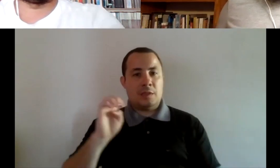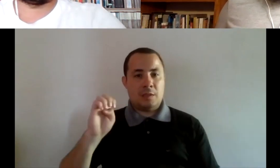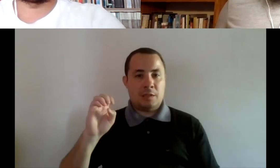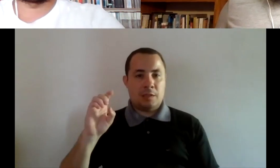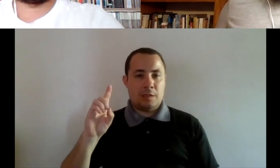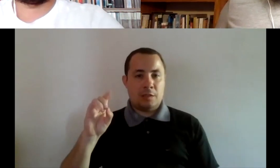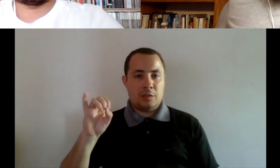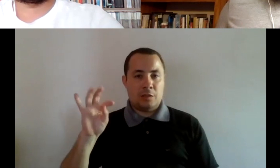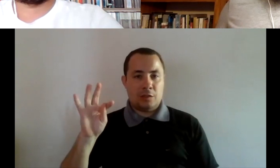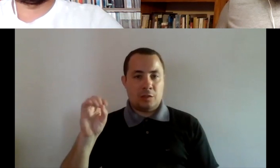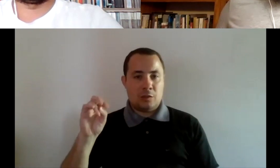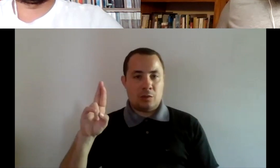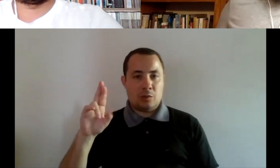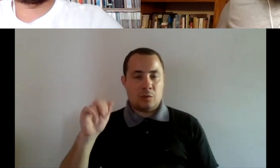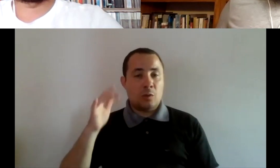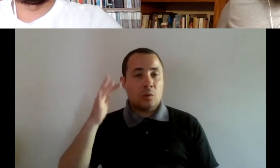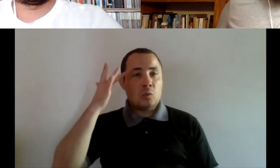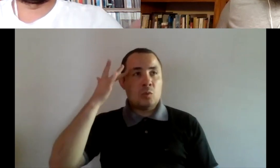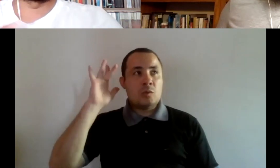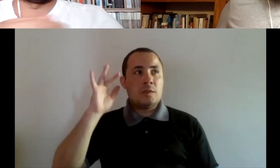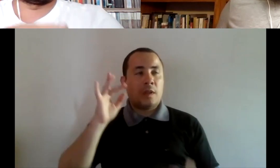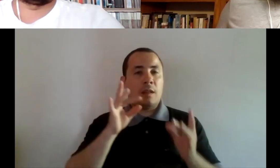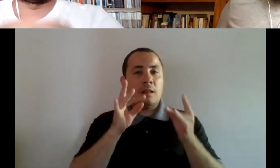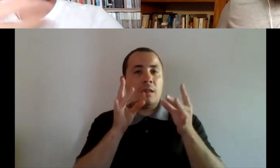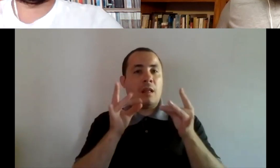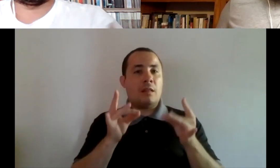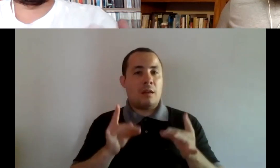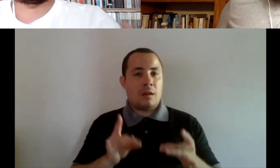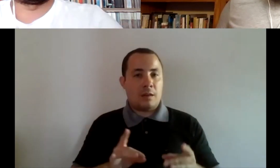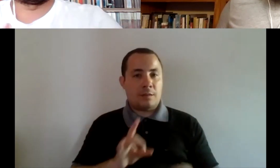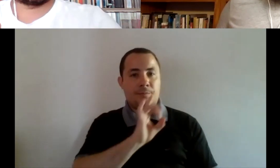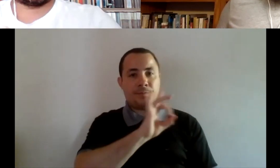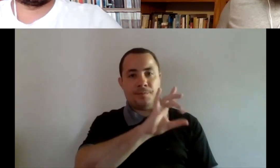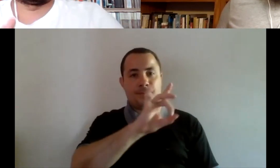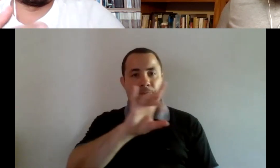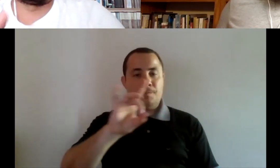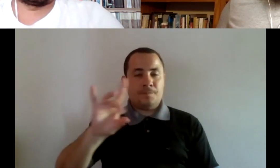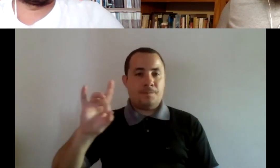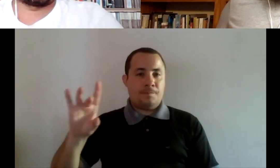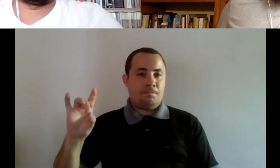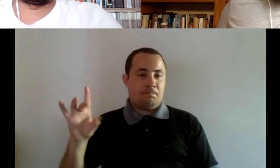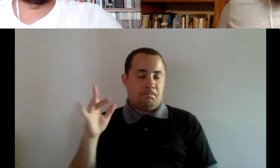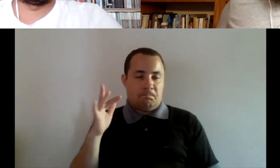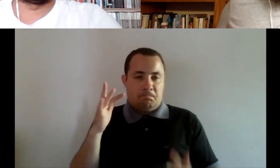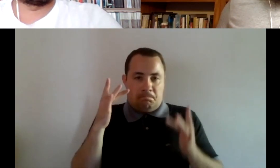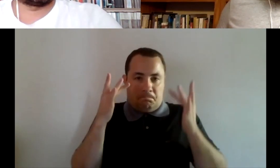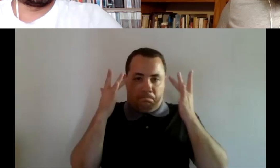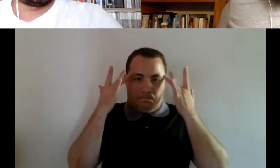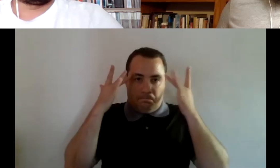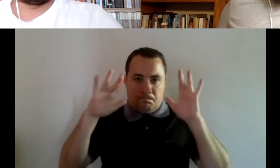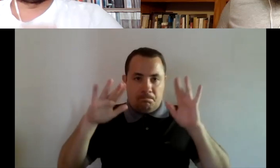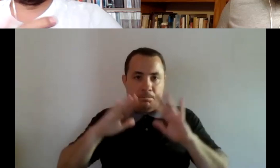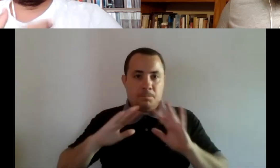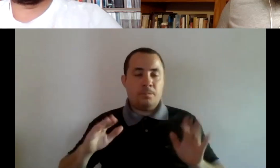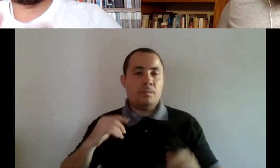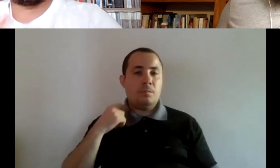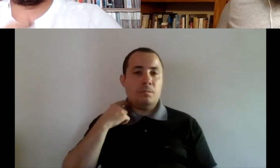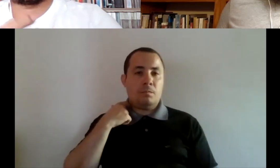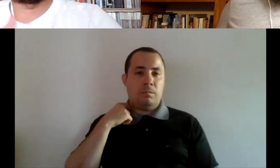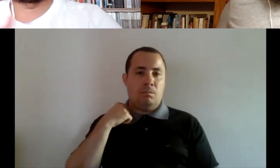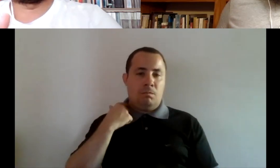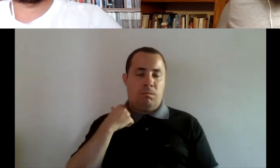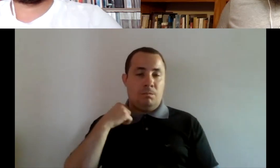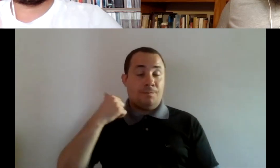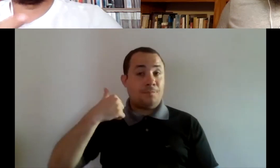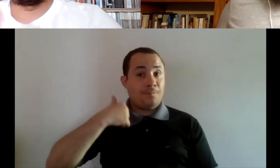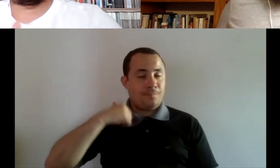são os critérios exatamente de cada uma das editoras, o que tipo de material que foi mandado, como que eles têm feito isso, né? Mas eu imagino